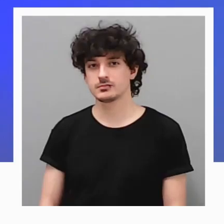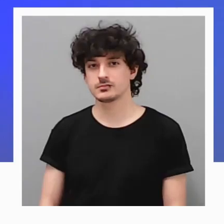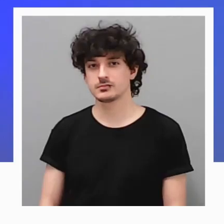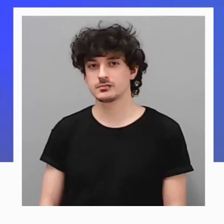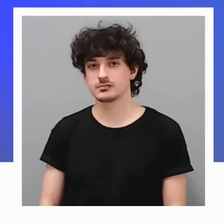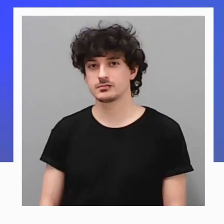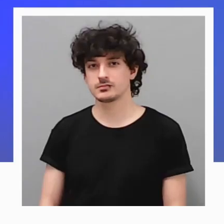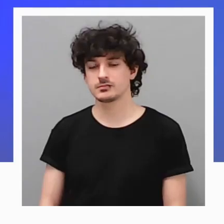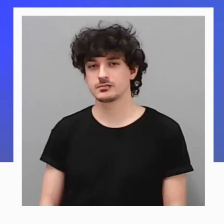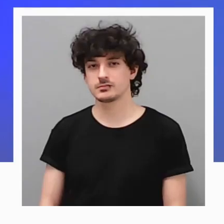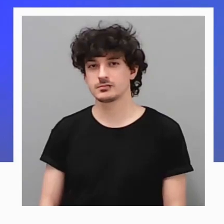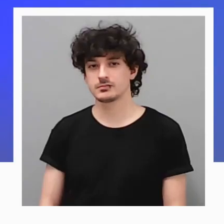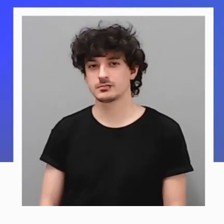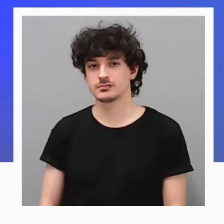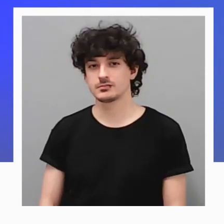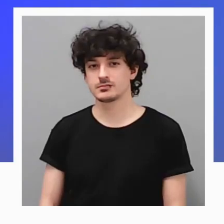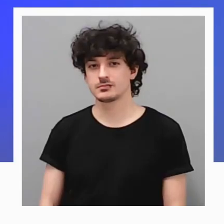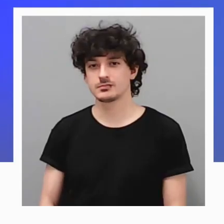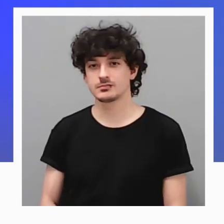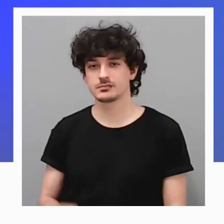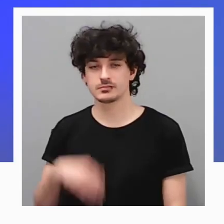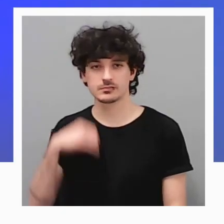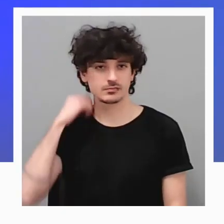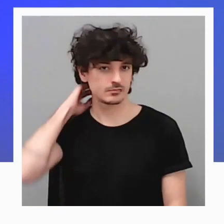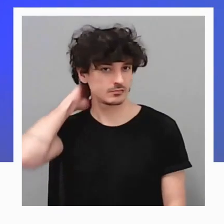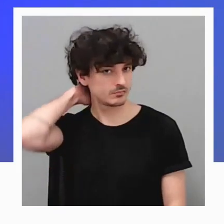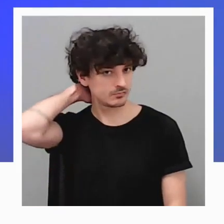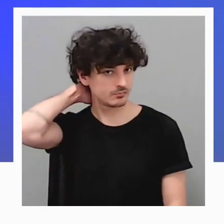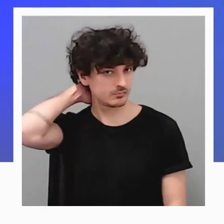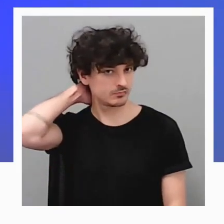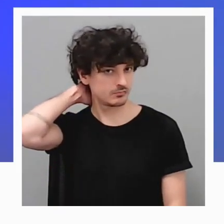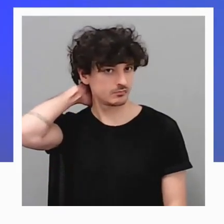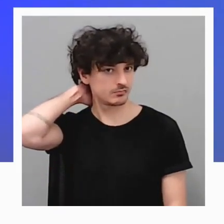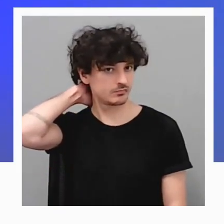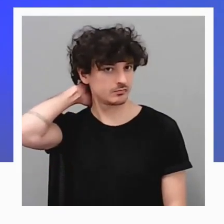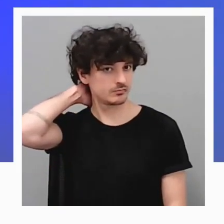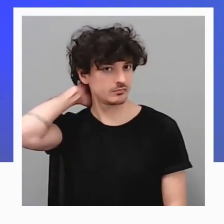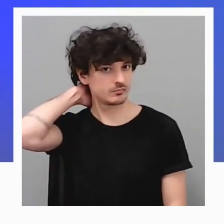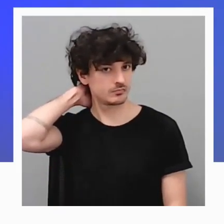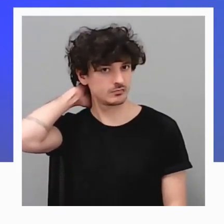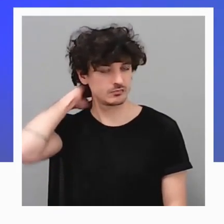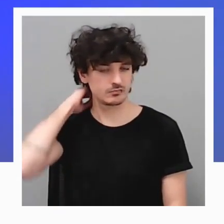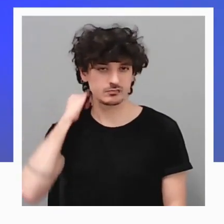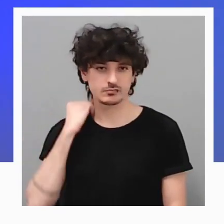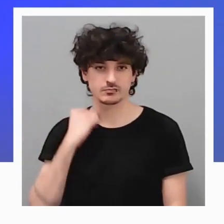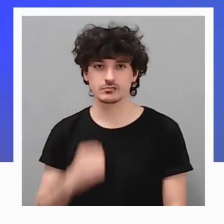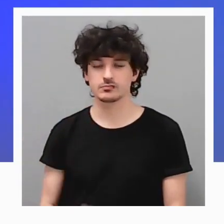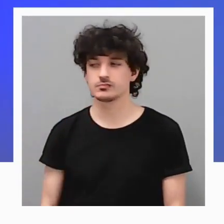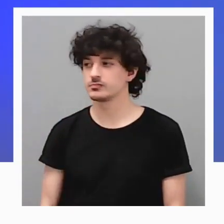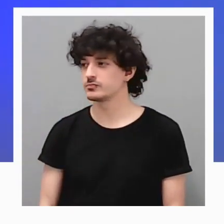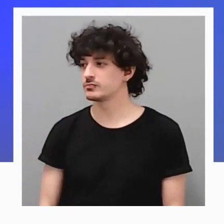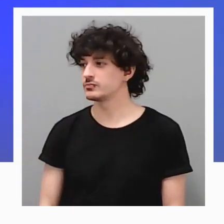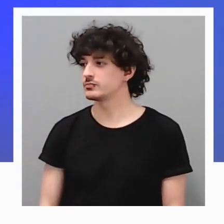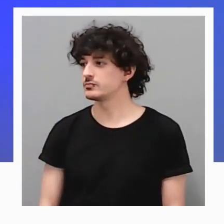mudança na sociedade. E é exatamente sobre essa questão da mudança que nós nos concentramos. Impacto significa para nós